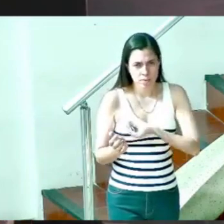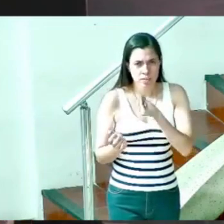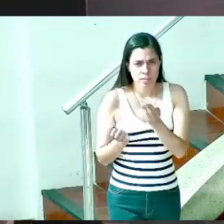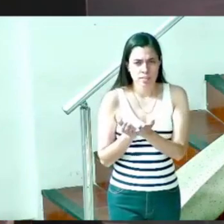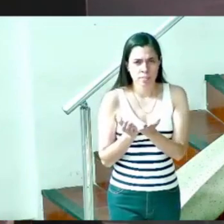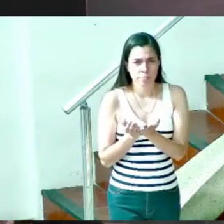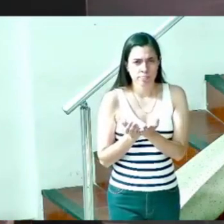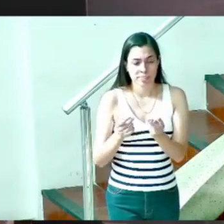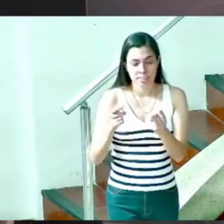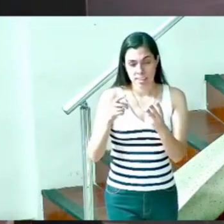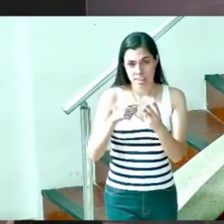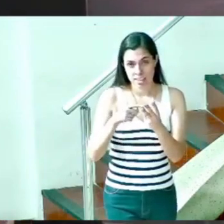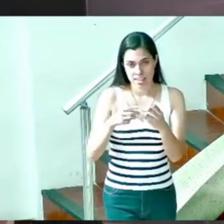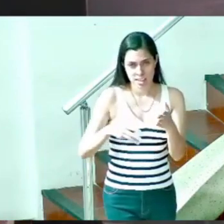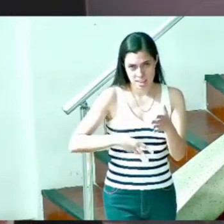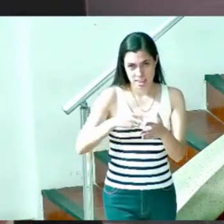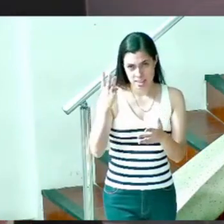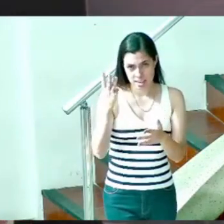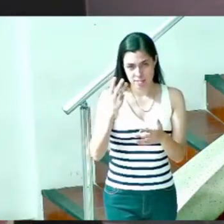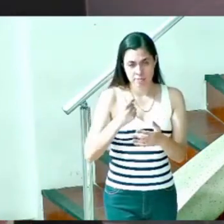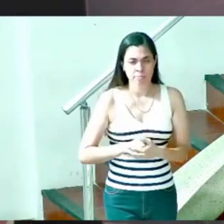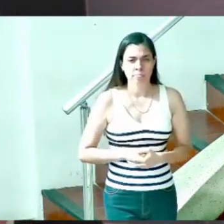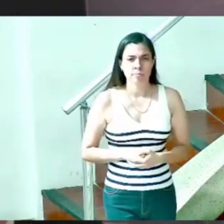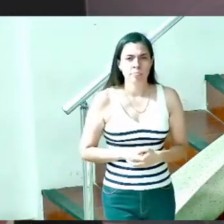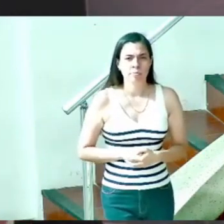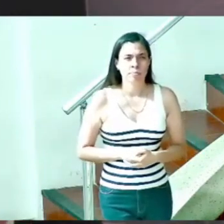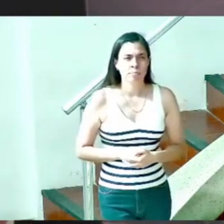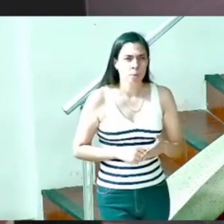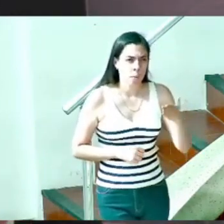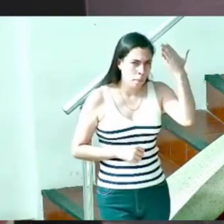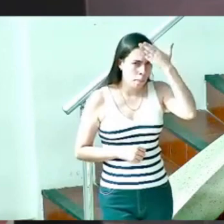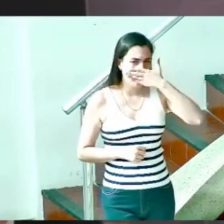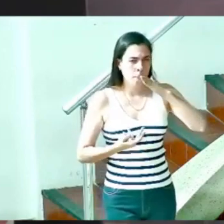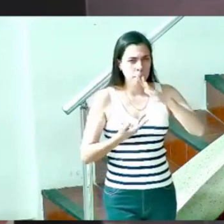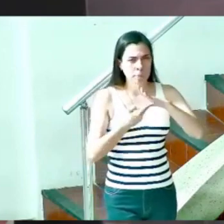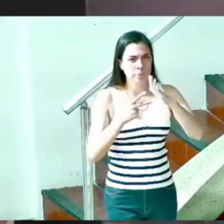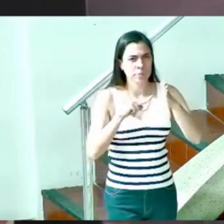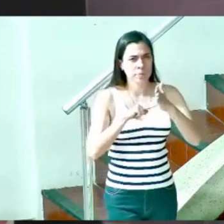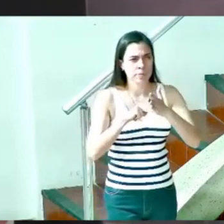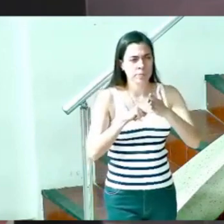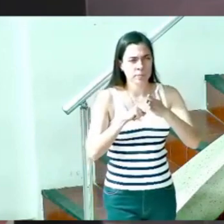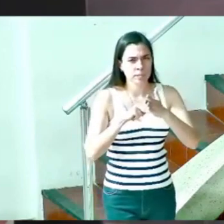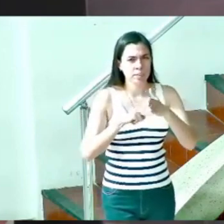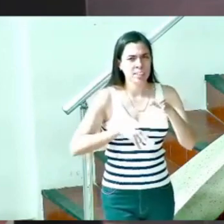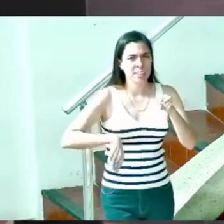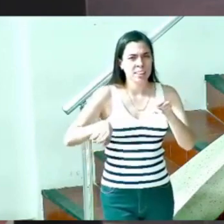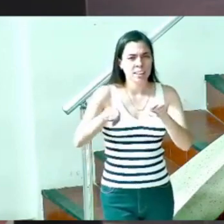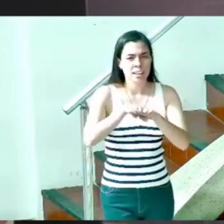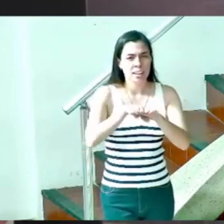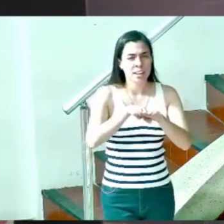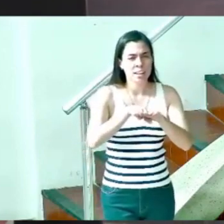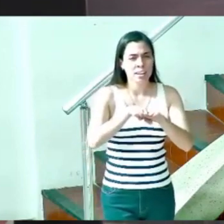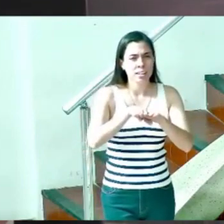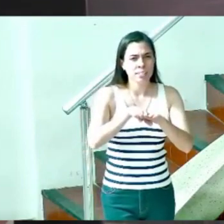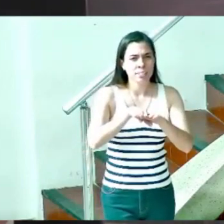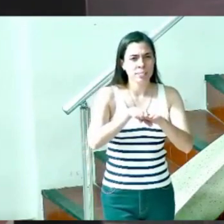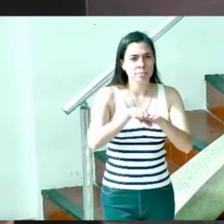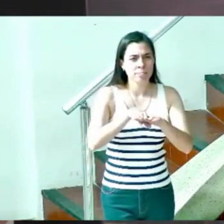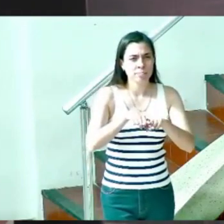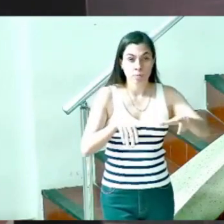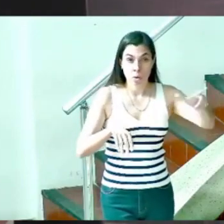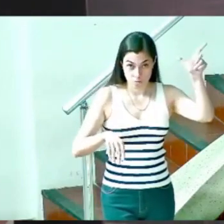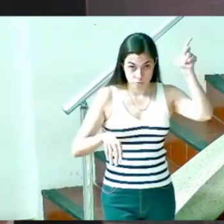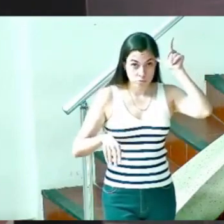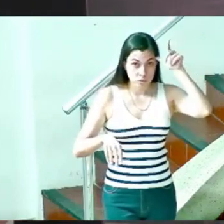expressão deste mal, que o Senhor Jesus nos ensina a pedir: livra-nos do mal, é o